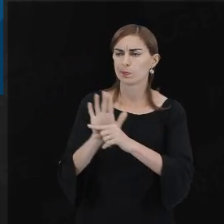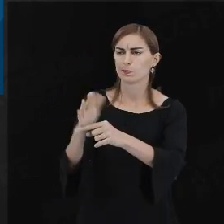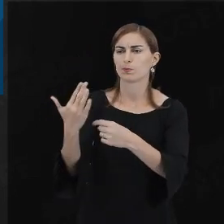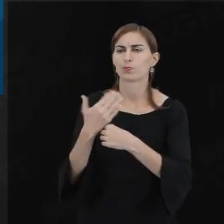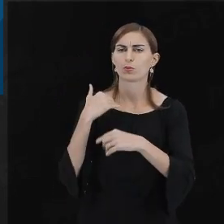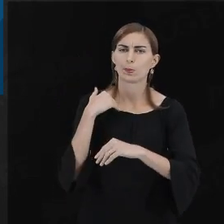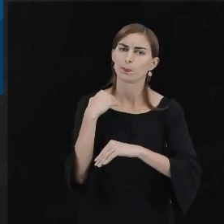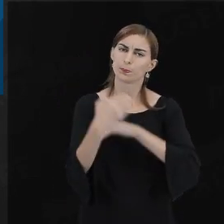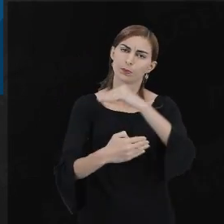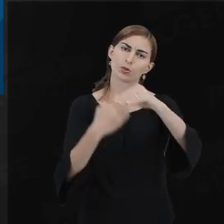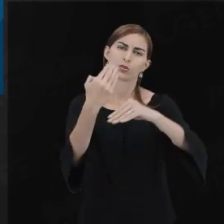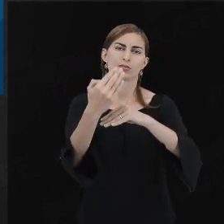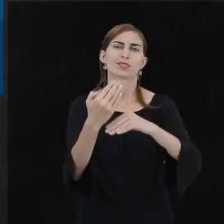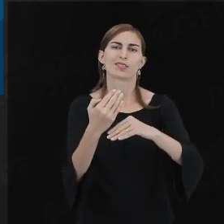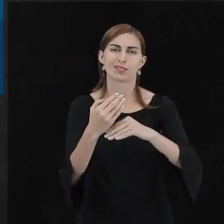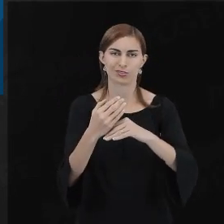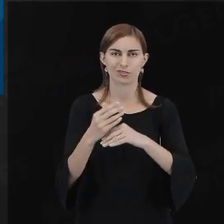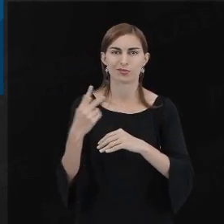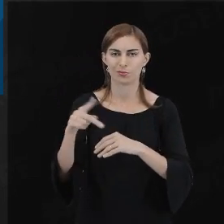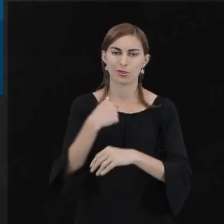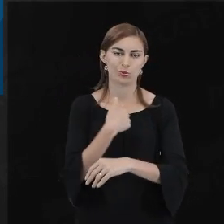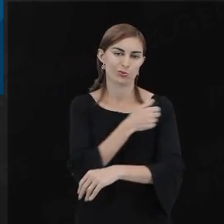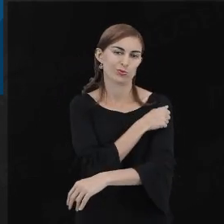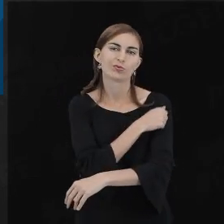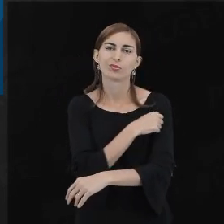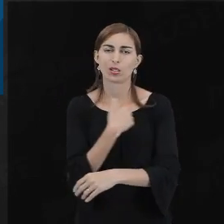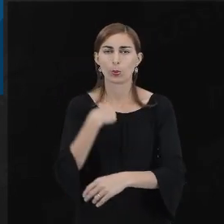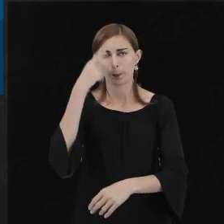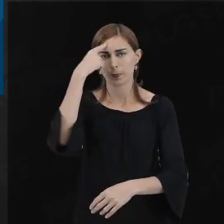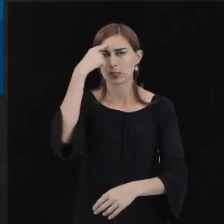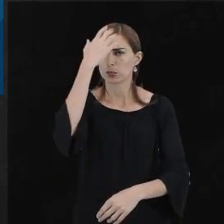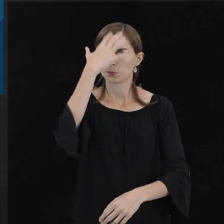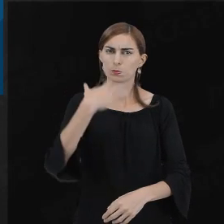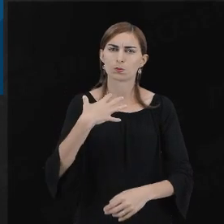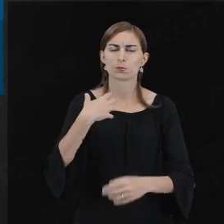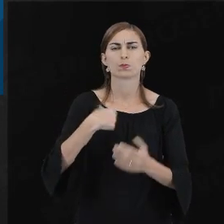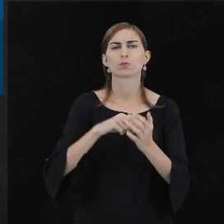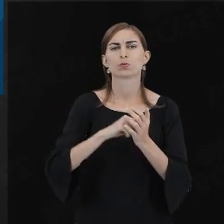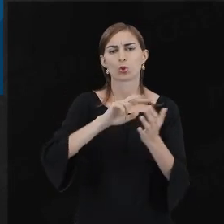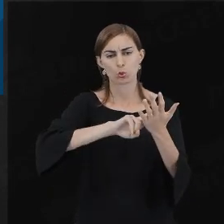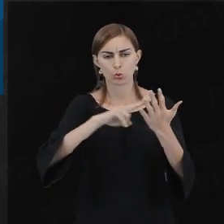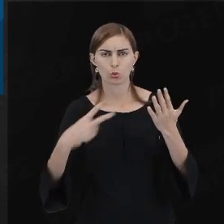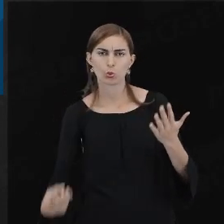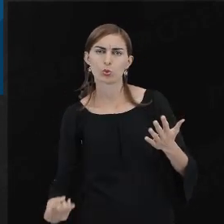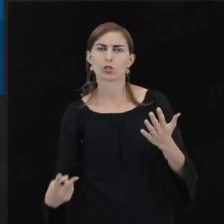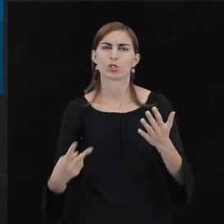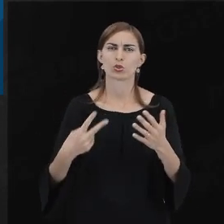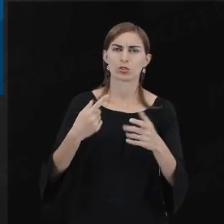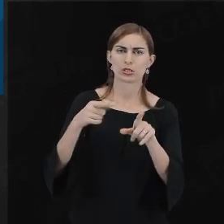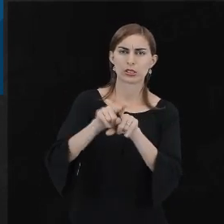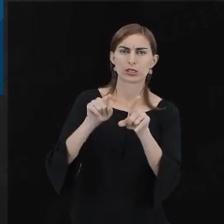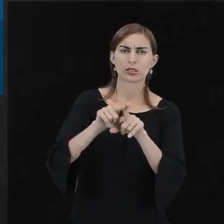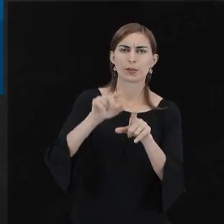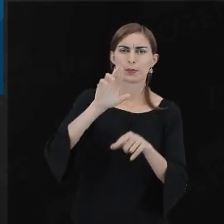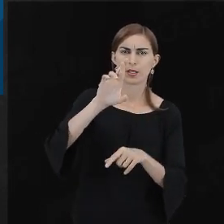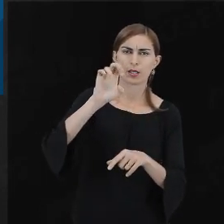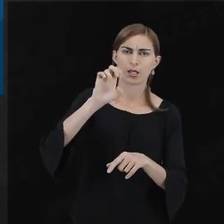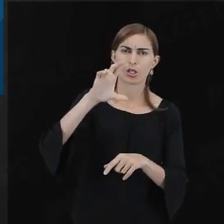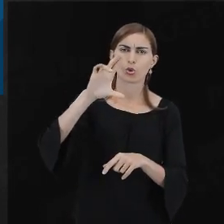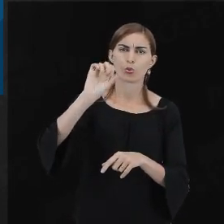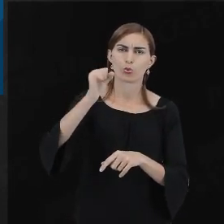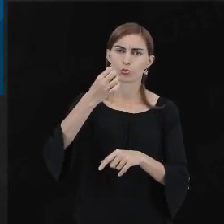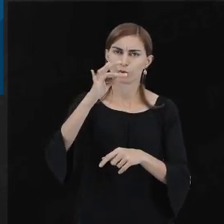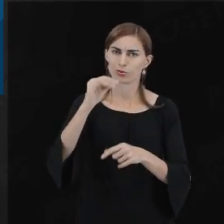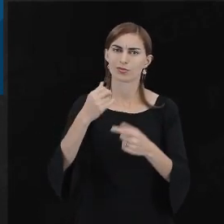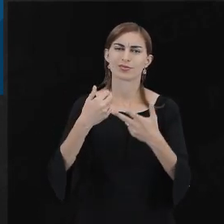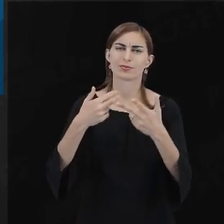estudante. Eu tenho que pensar seriamente no contexto e nos recursos que são disponibilizados para esses docentes. Eu não posso pensar